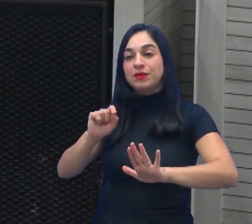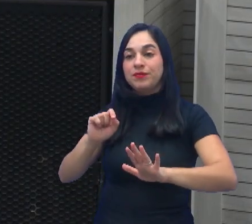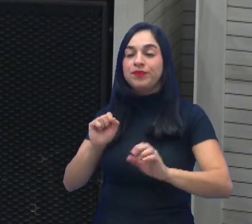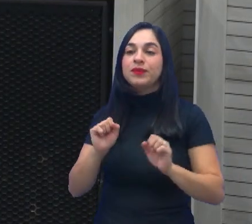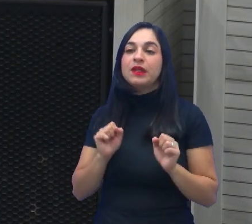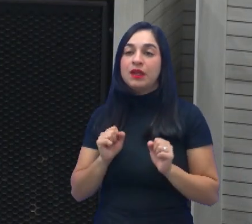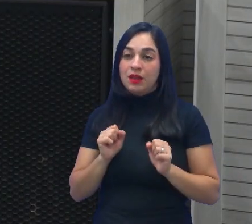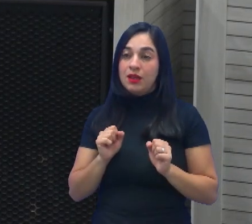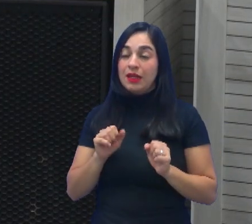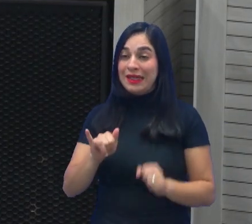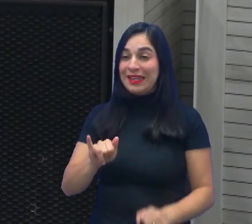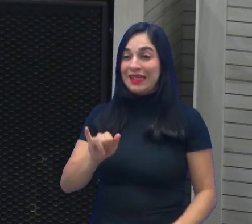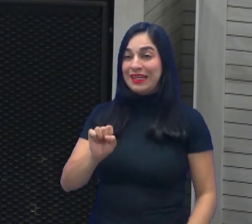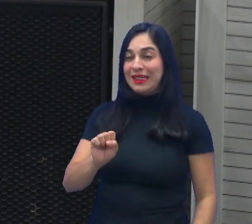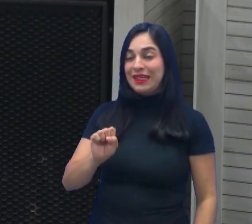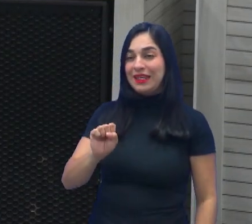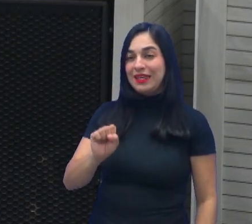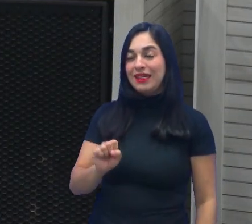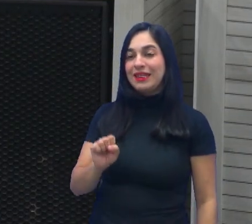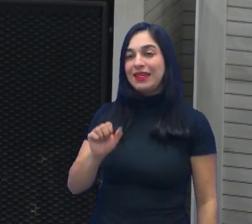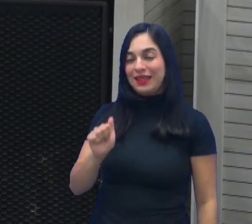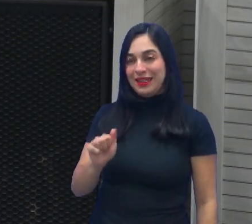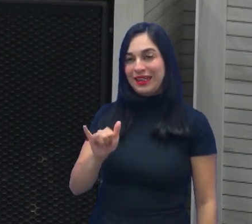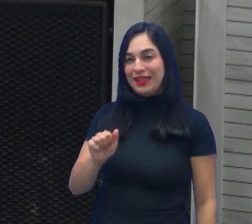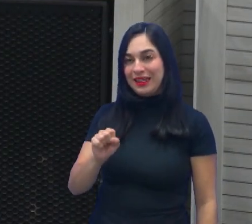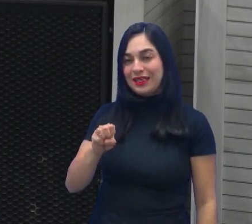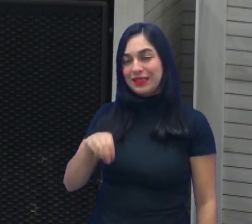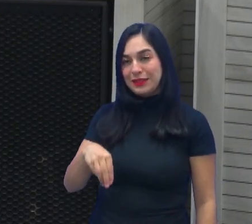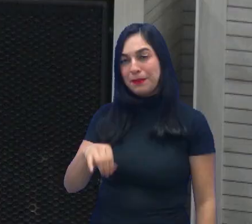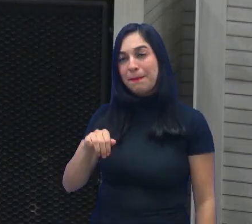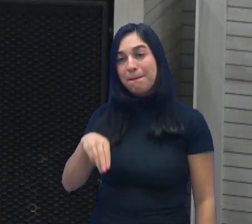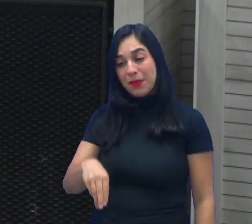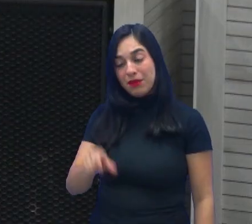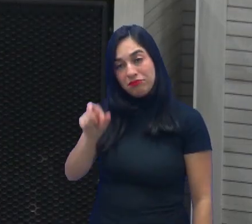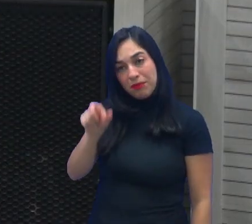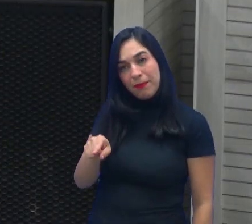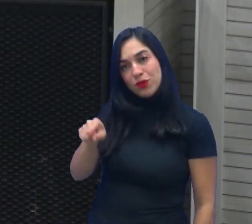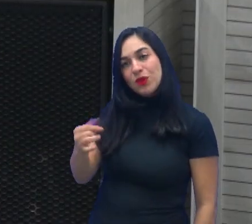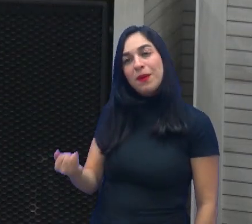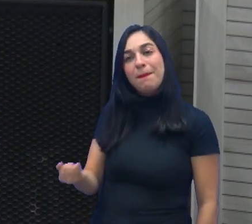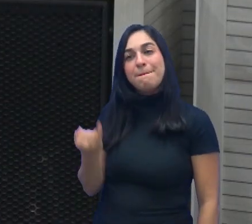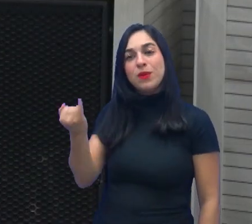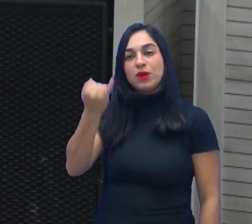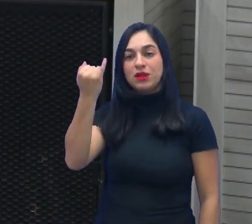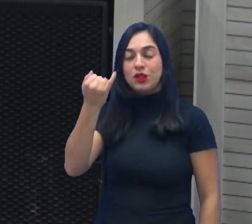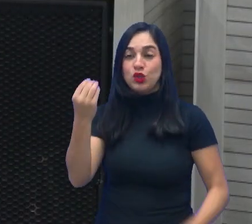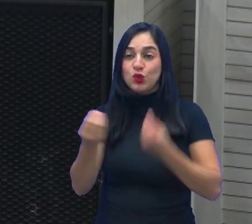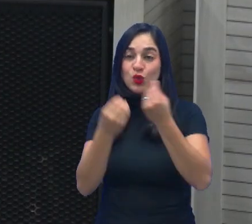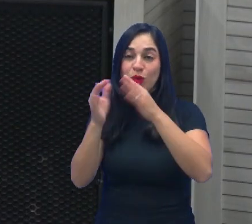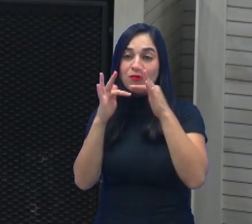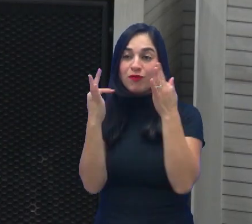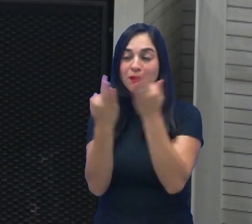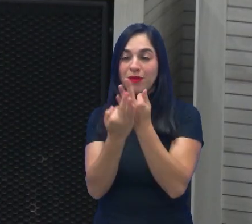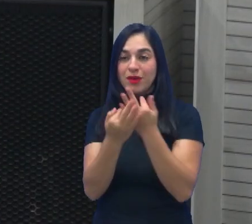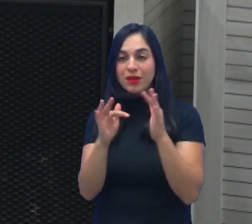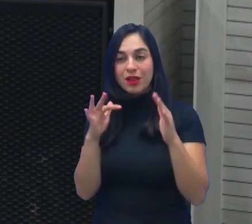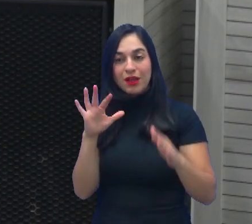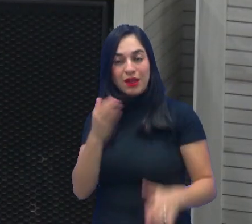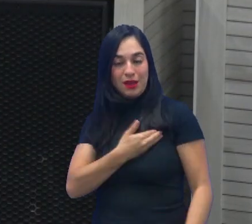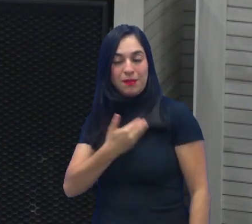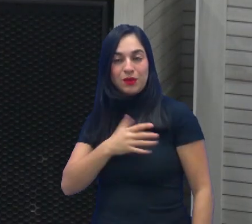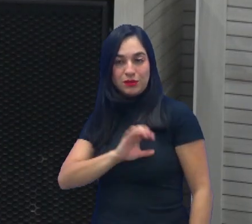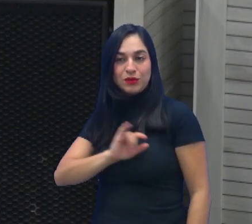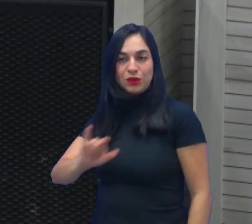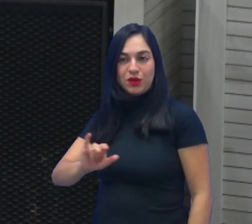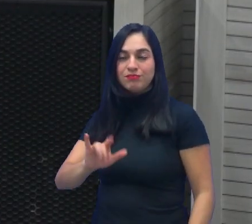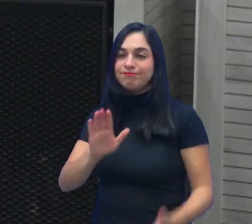que a Yasmin é para toda a família, para todos os amigos, e o quanto vocês se dedicam a isso. Muito obrigado, parabéns